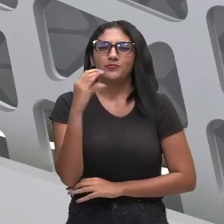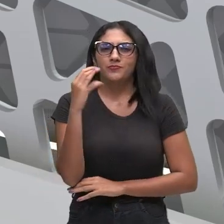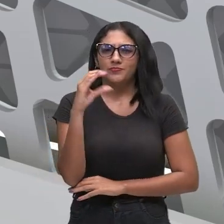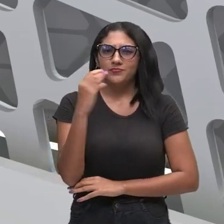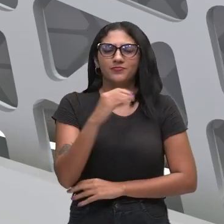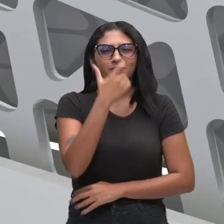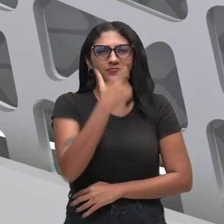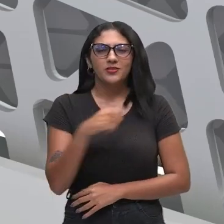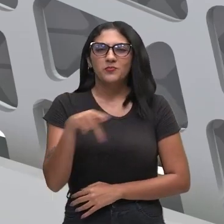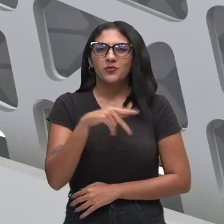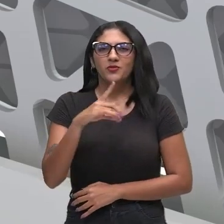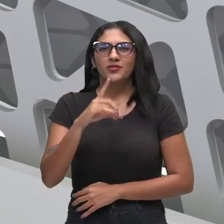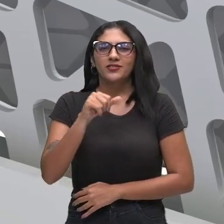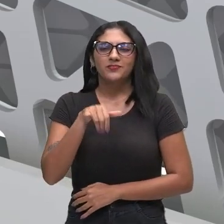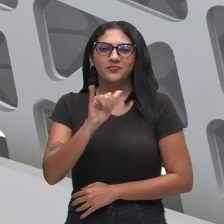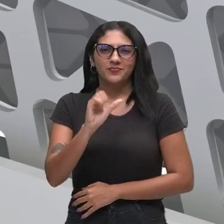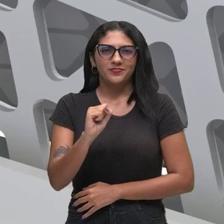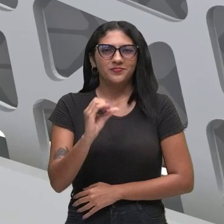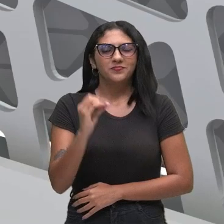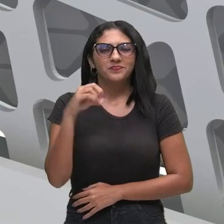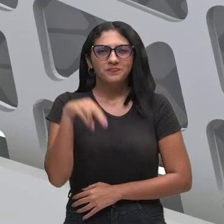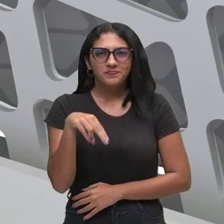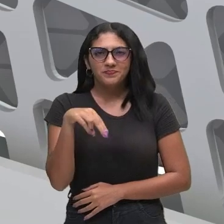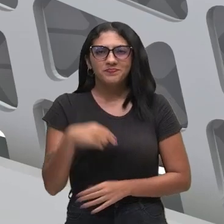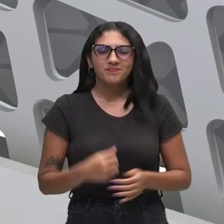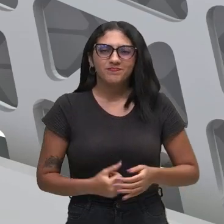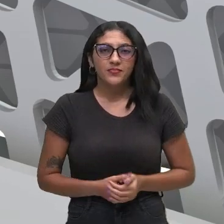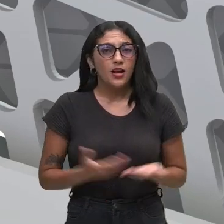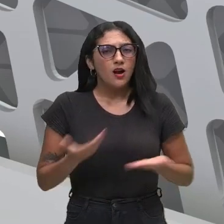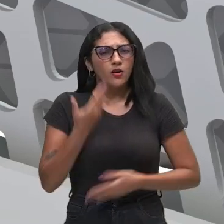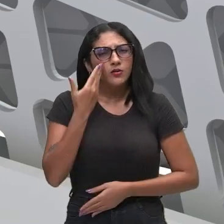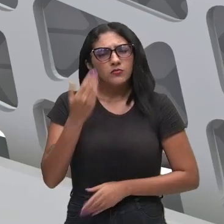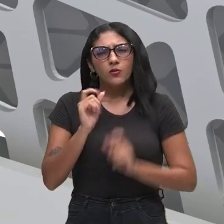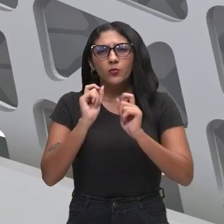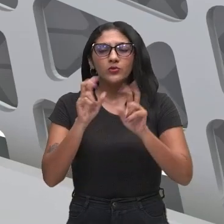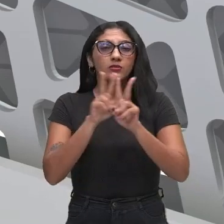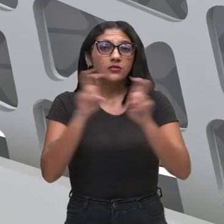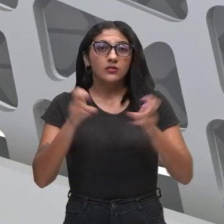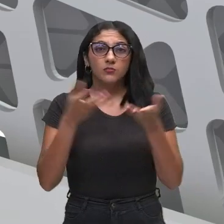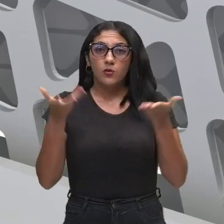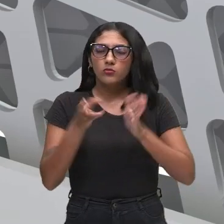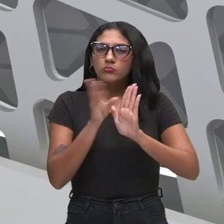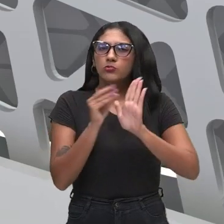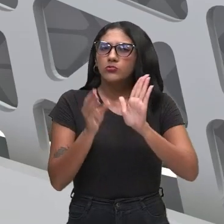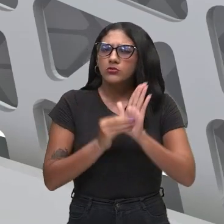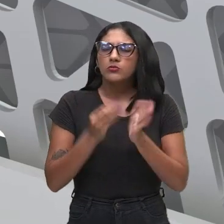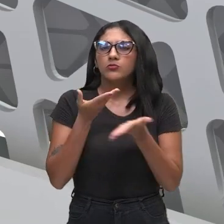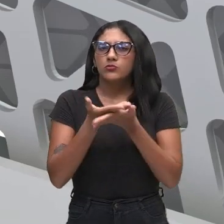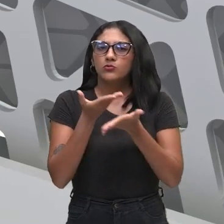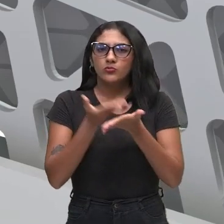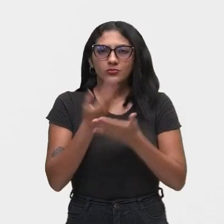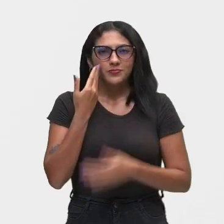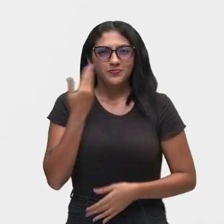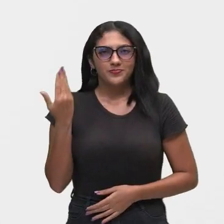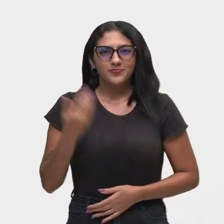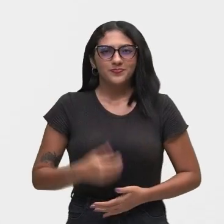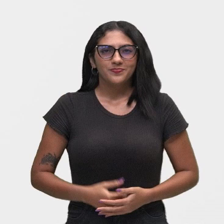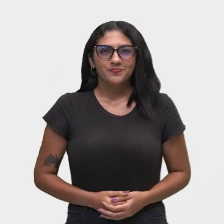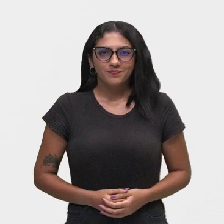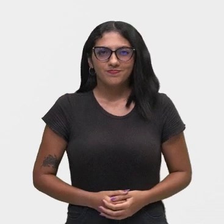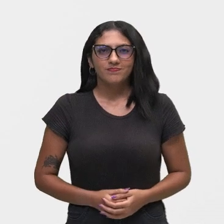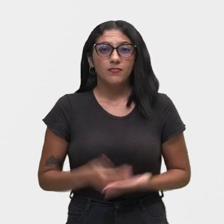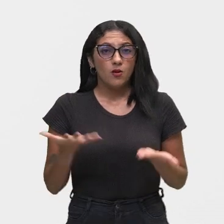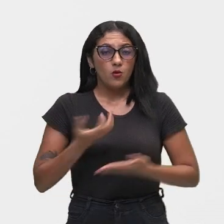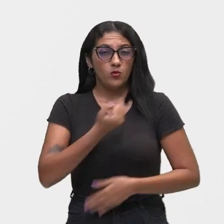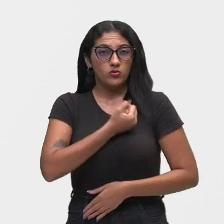com o professor Daisson Jardim. Então vamos ver aí o que vamos continuar estudando. Vejam, na